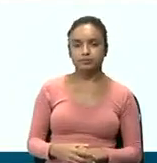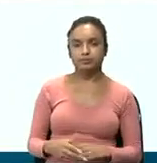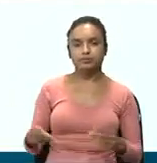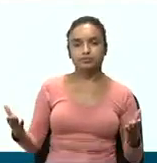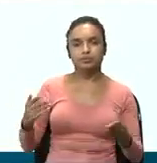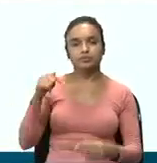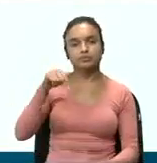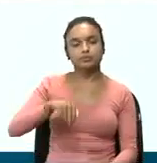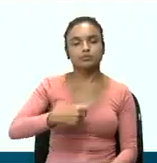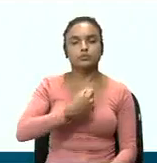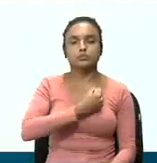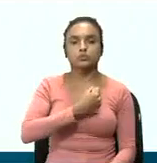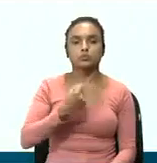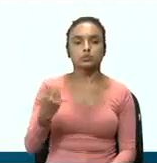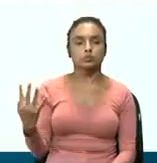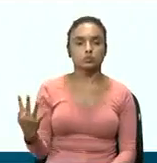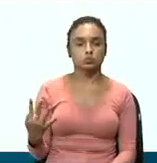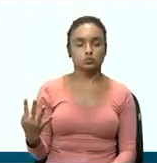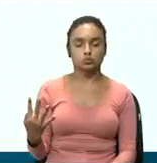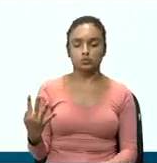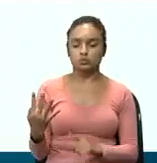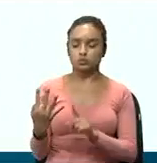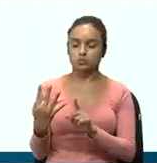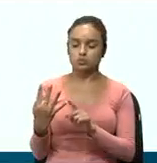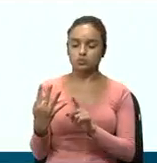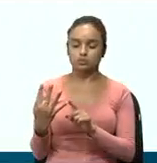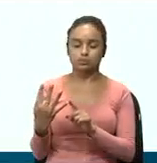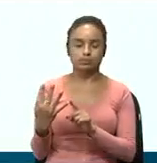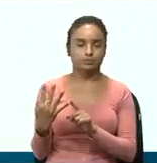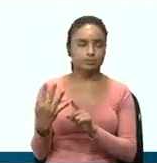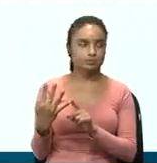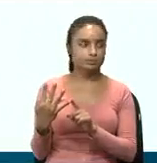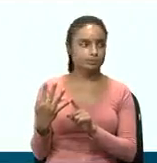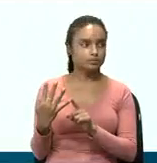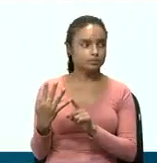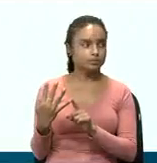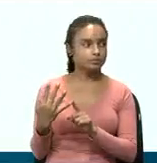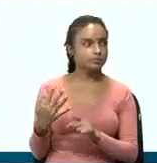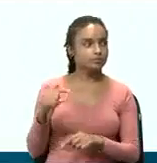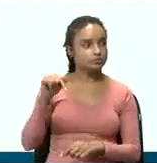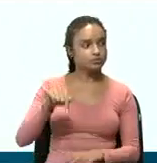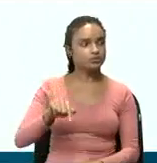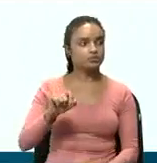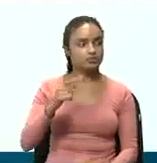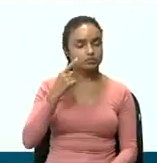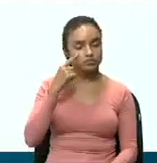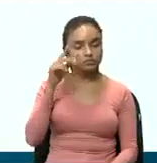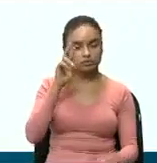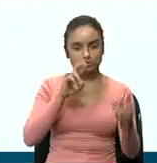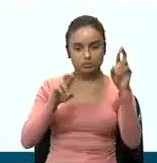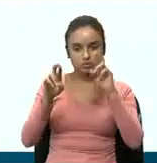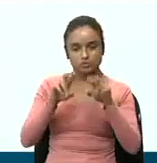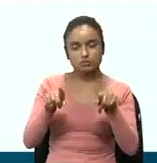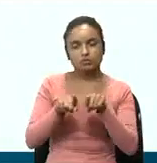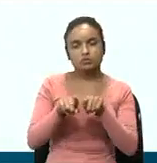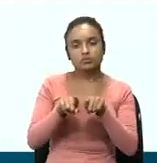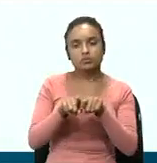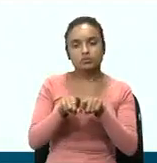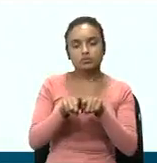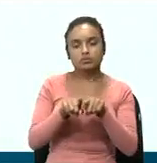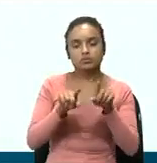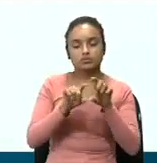No exercício 4, nós vamos verificar se a série que nós temos também é uma